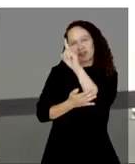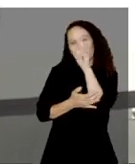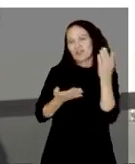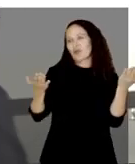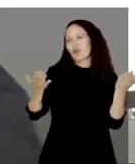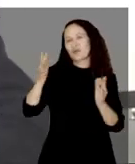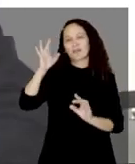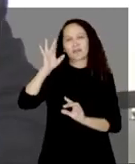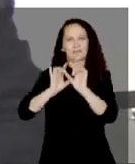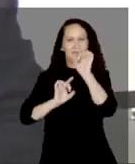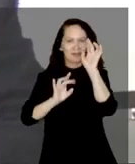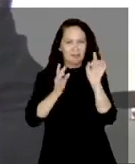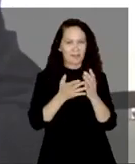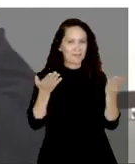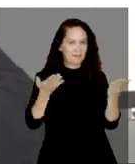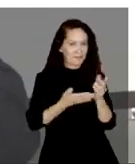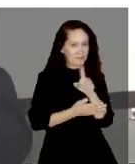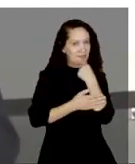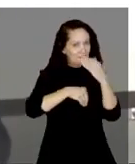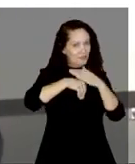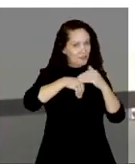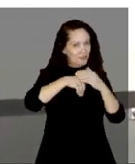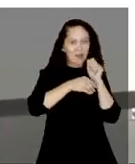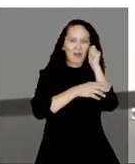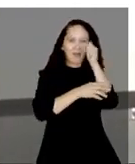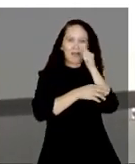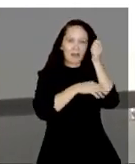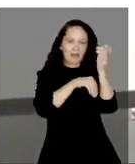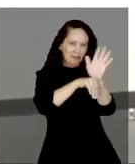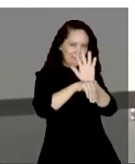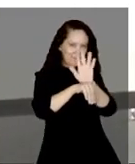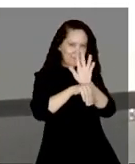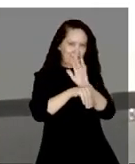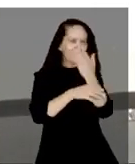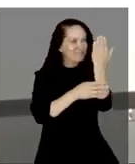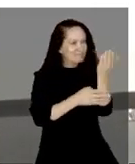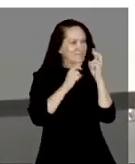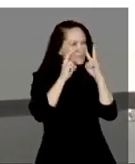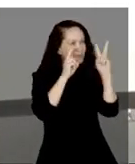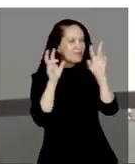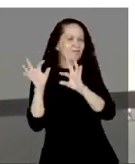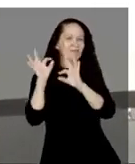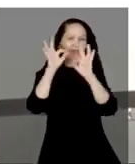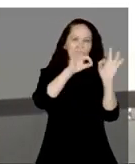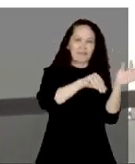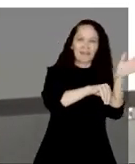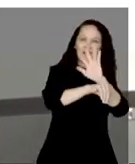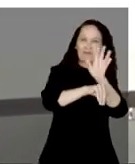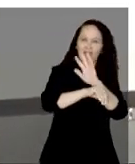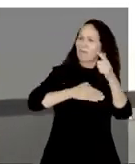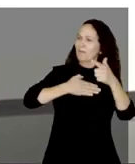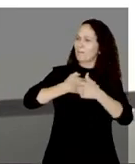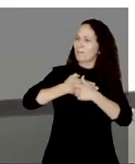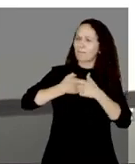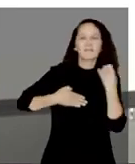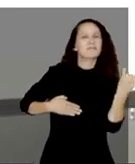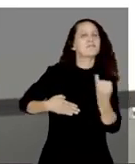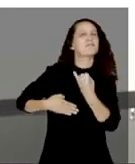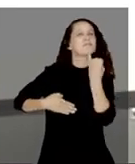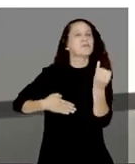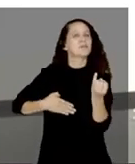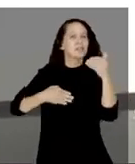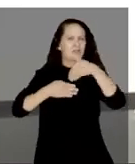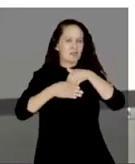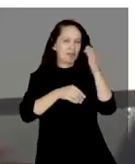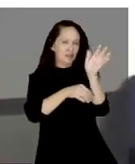vai ver aqui no filme daqui a pouco. Eu gostaria de chamar para fazer uma saudação o companheiro Luiz